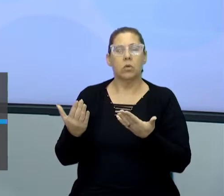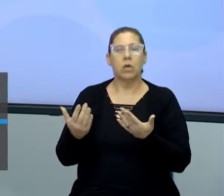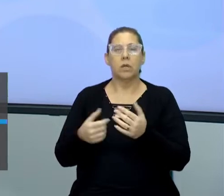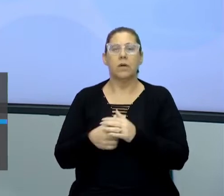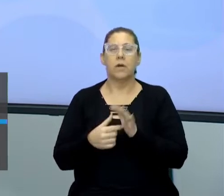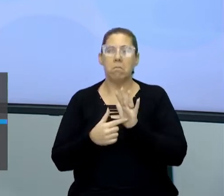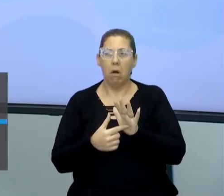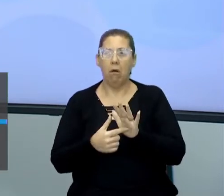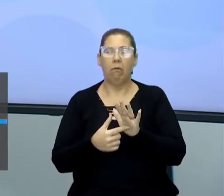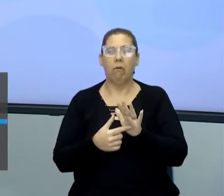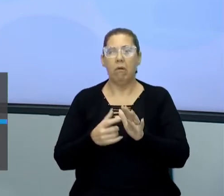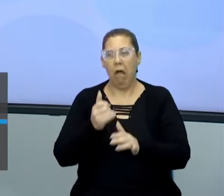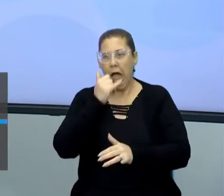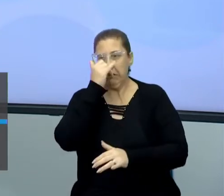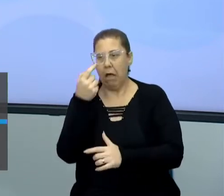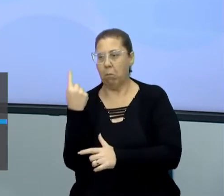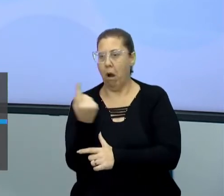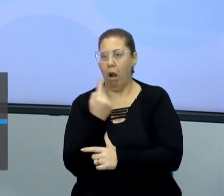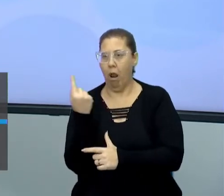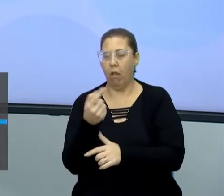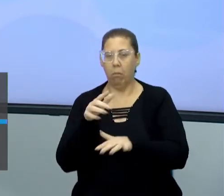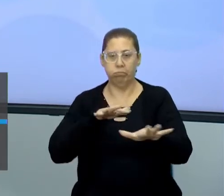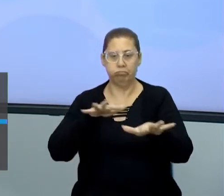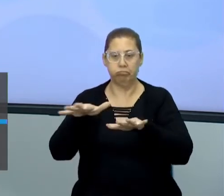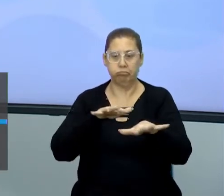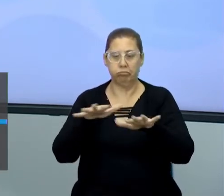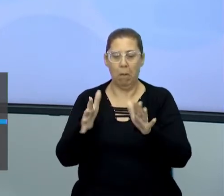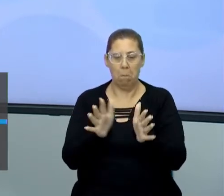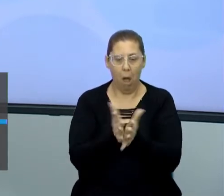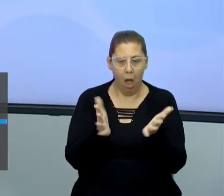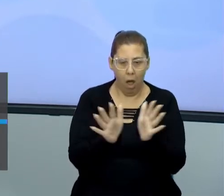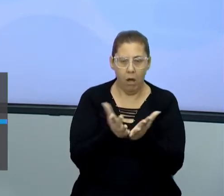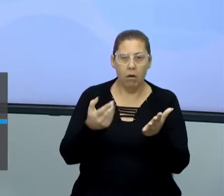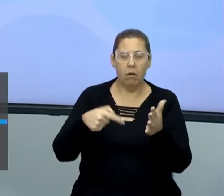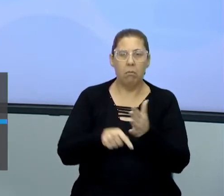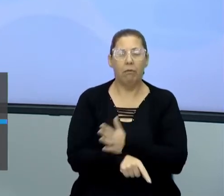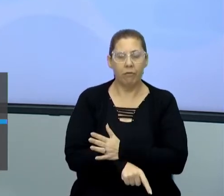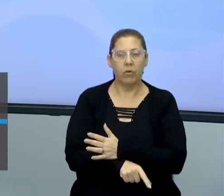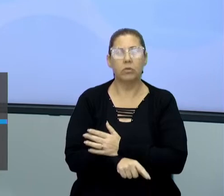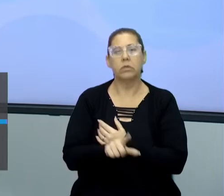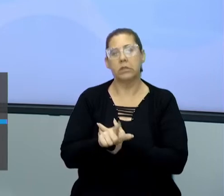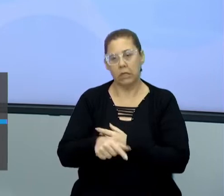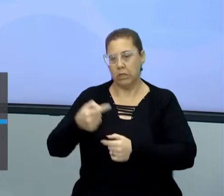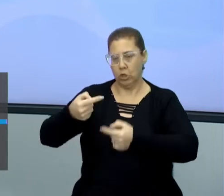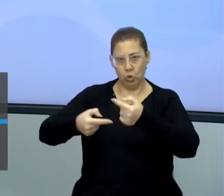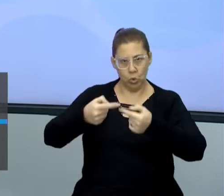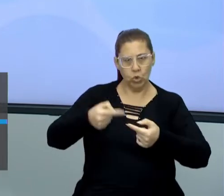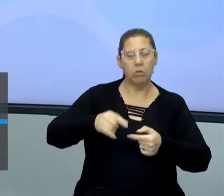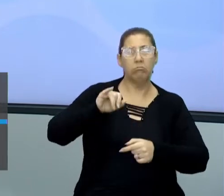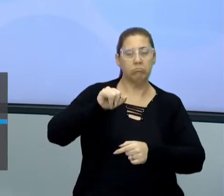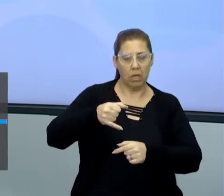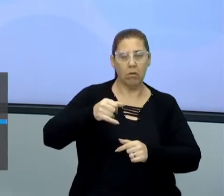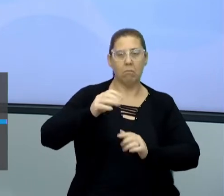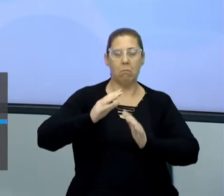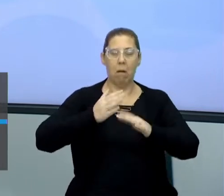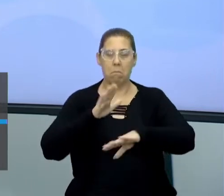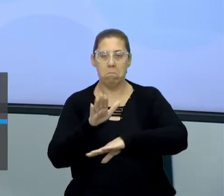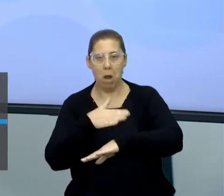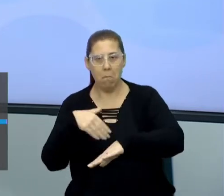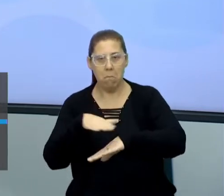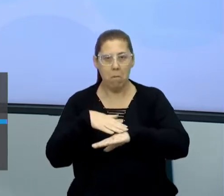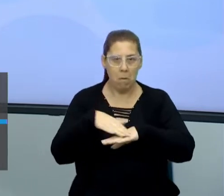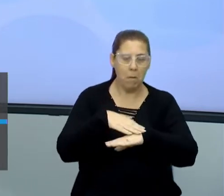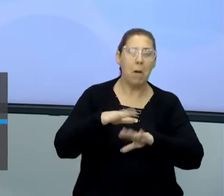de tragédias, furacões, uhum. terremotos, misérias, né? Que, claro, tem que ser discutido, tem que ser debatido. Mas aí eu vou